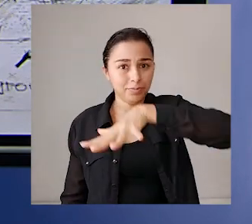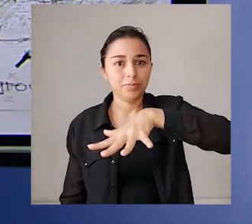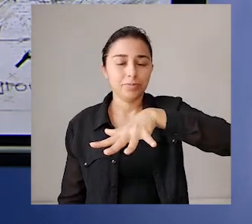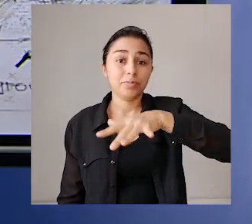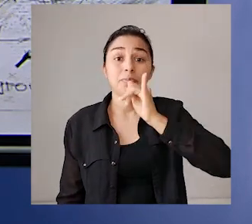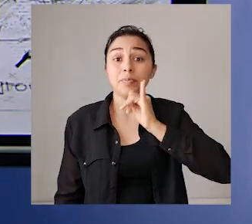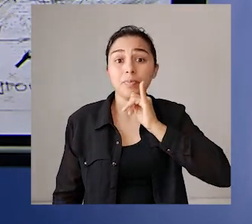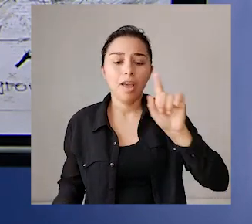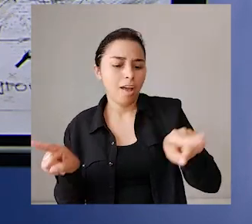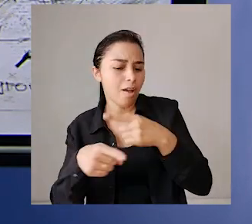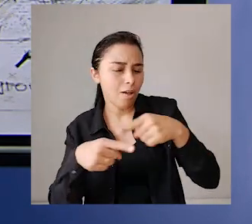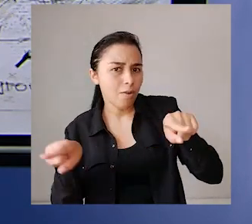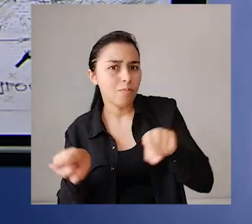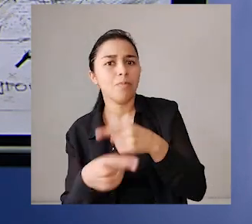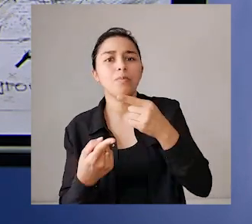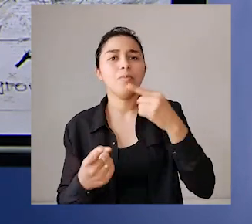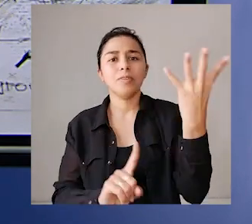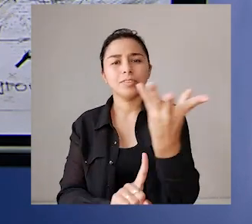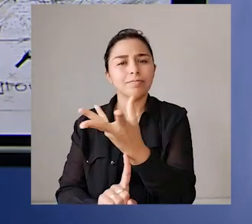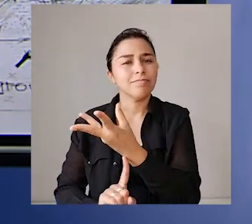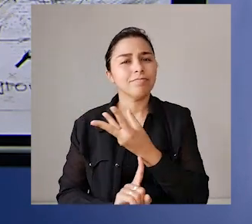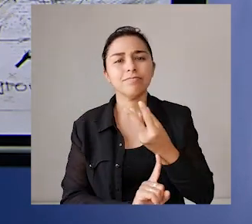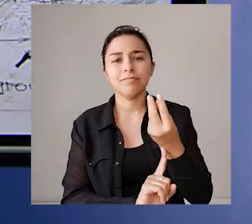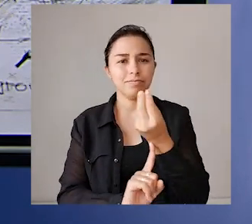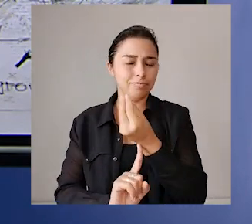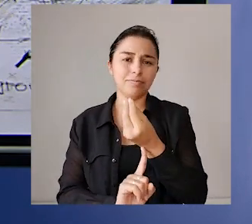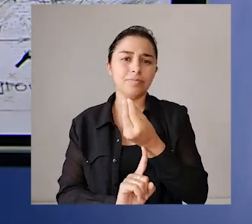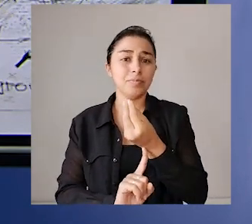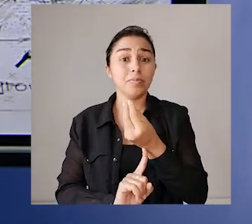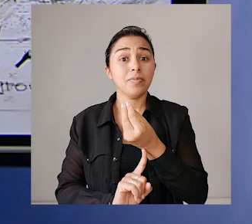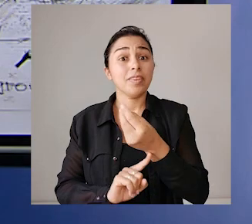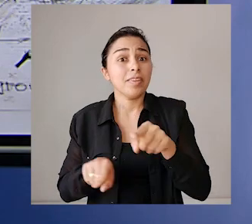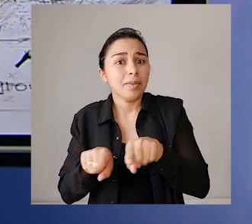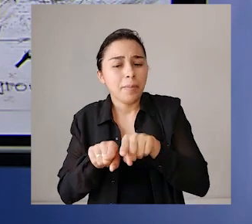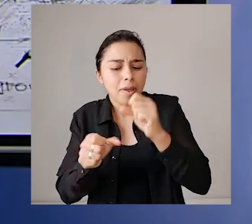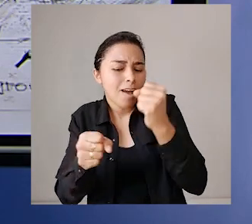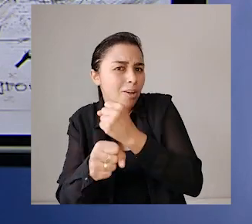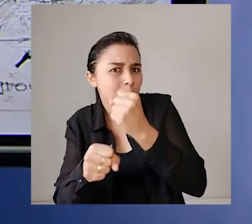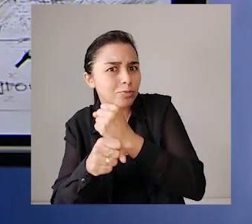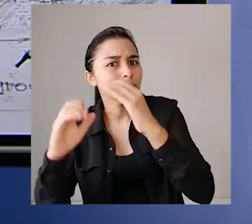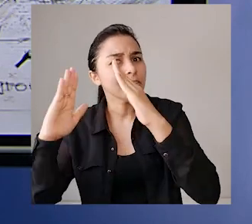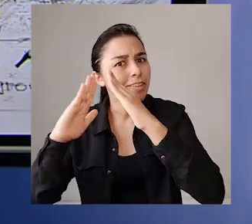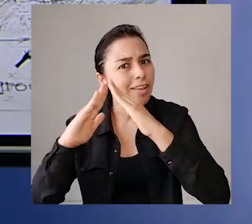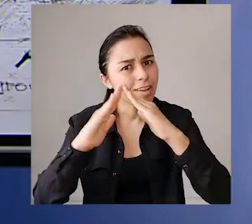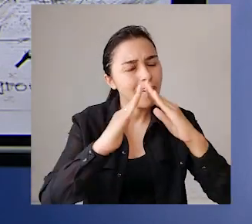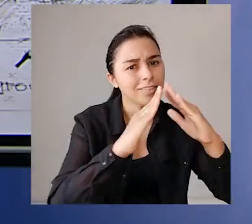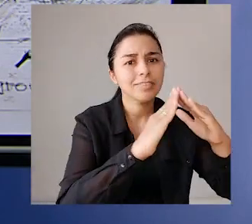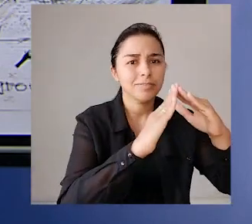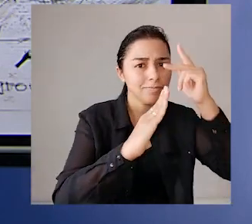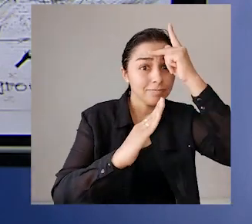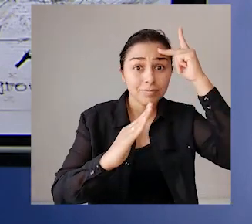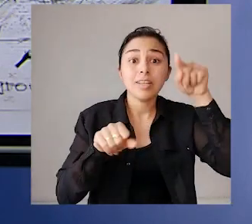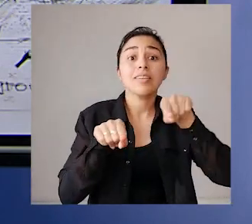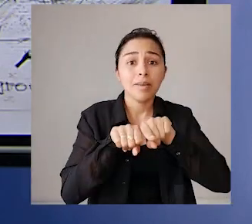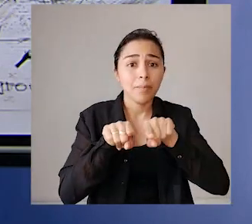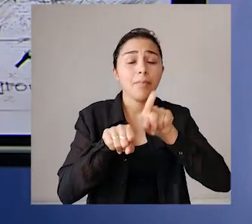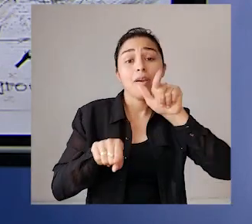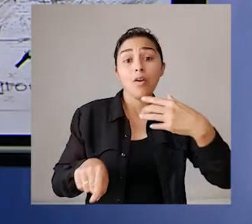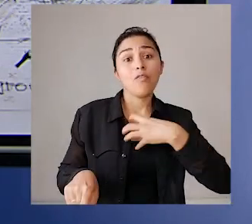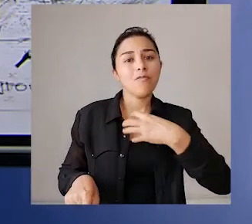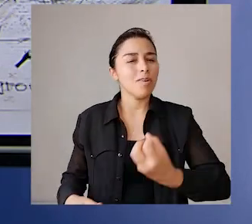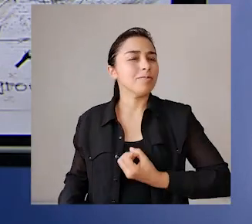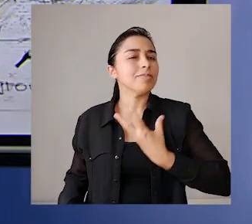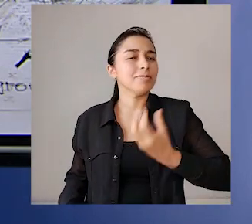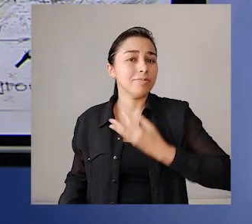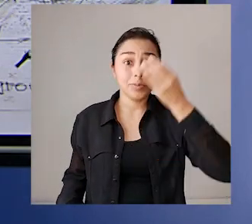né? A música, a arte, até as casas das pessoas também é uma